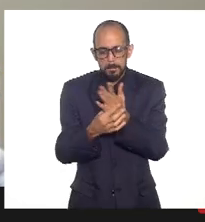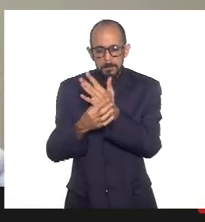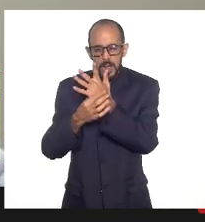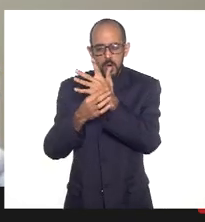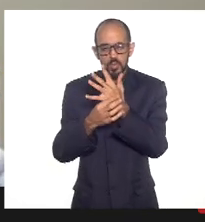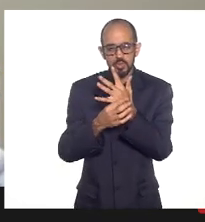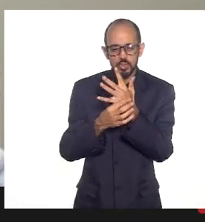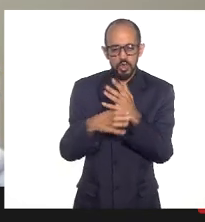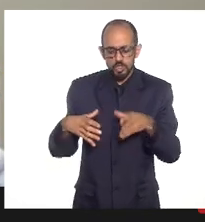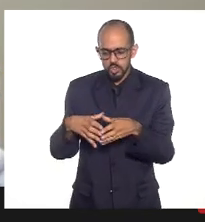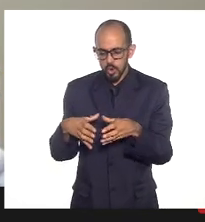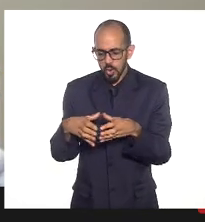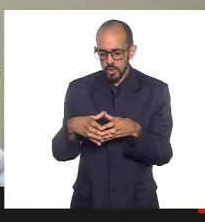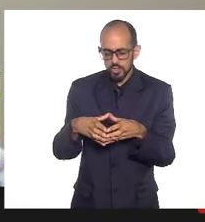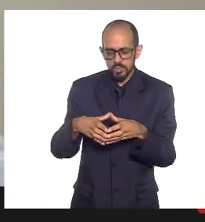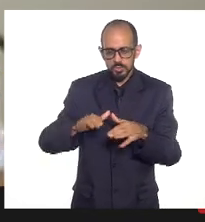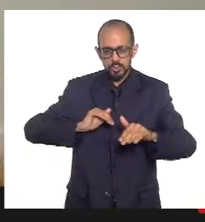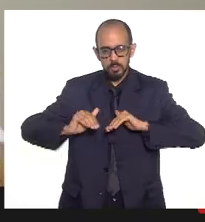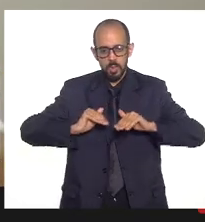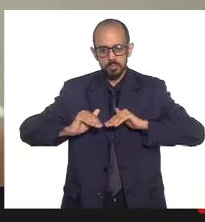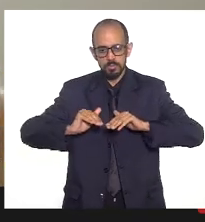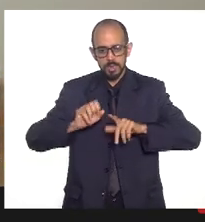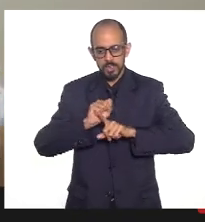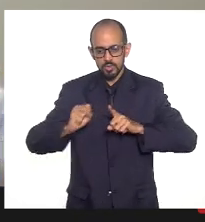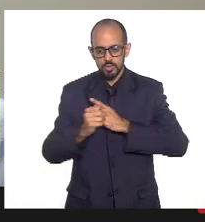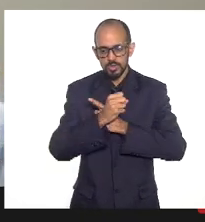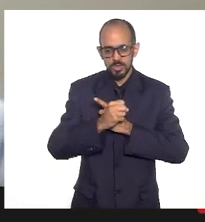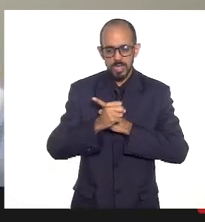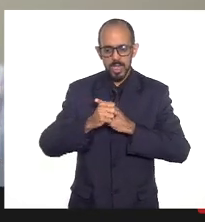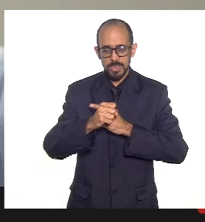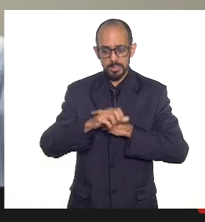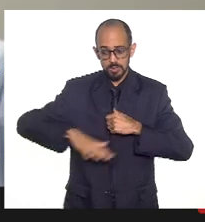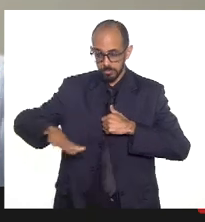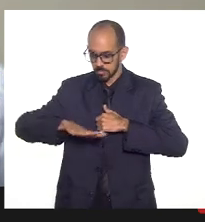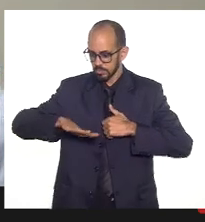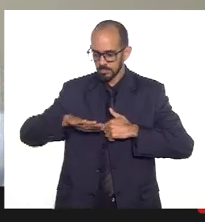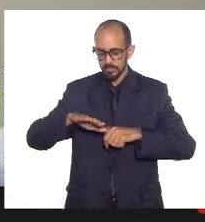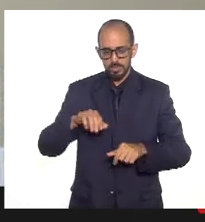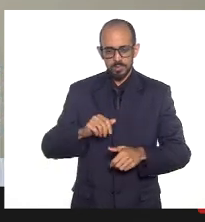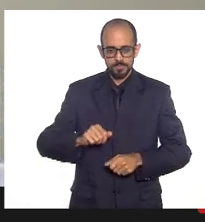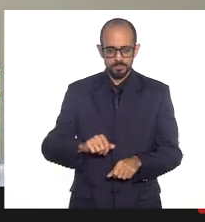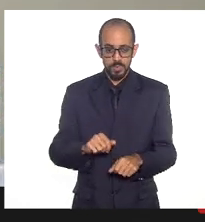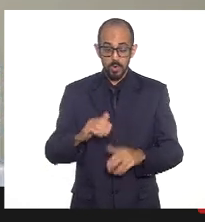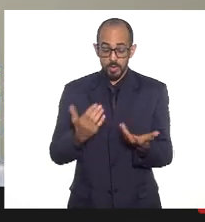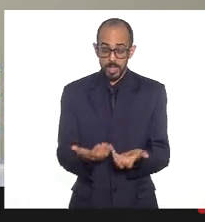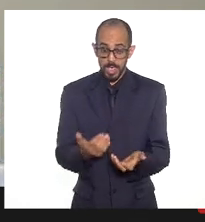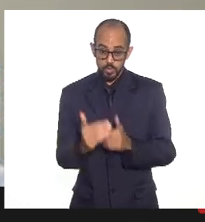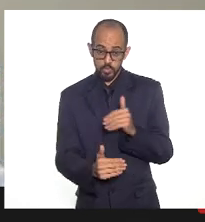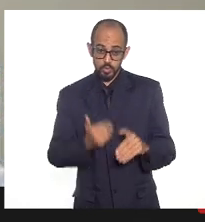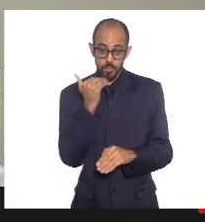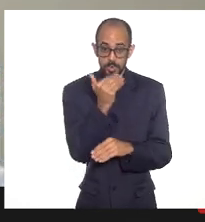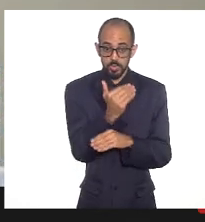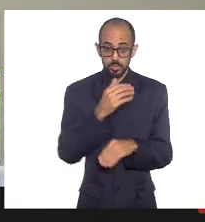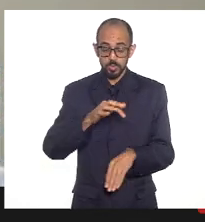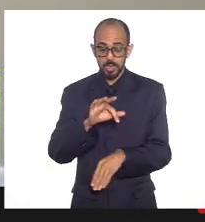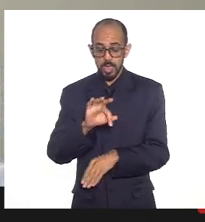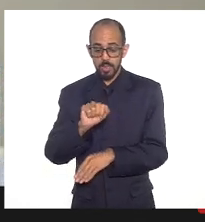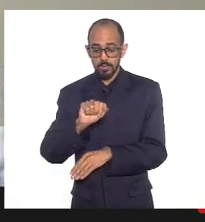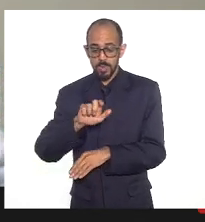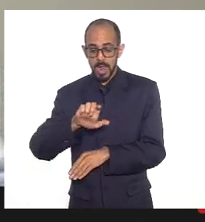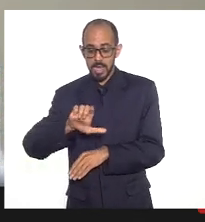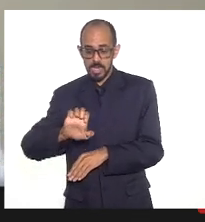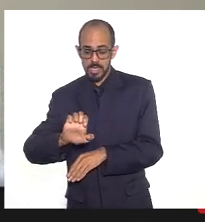movimentos sociais do campo da comunicação. Eu quero, sobretudo, ressaltar a Fale Rio, que é a Frente